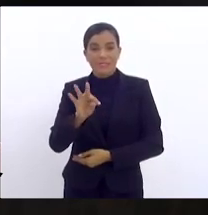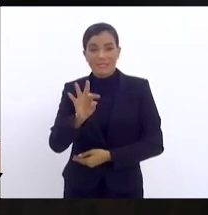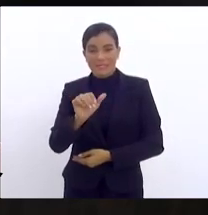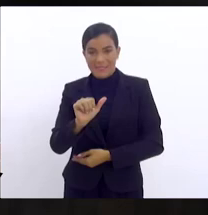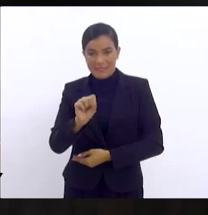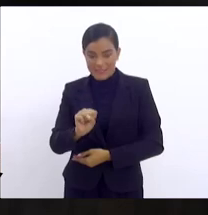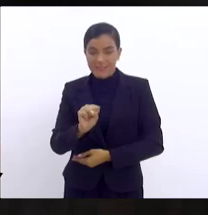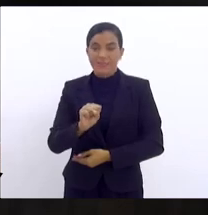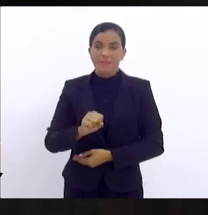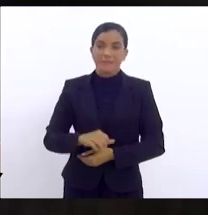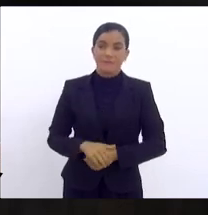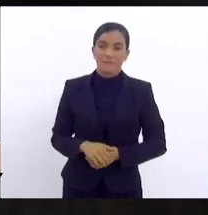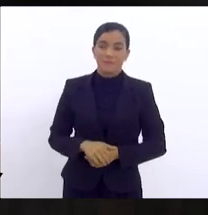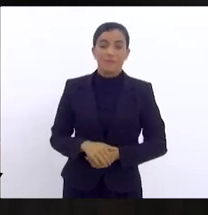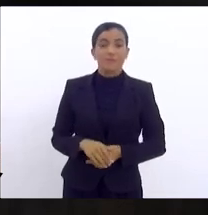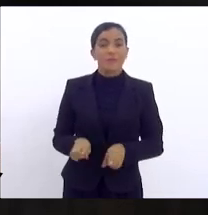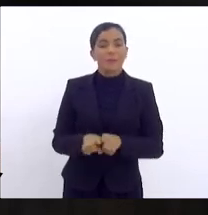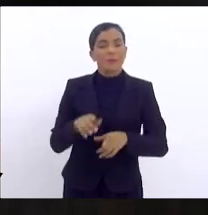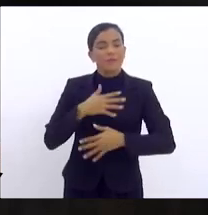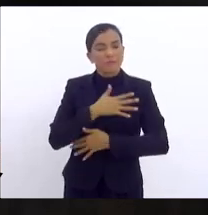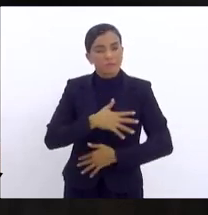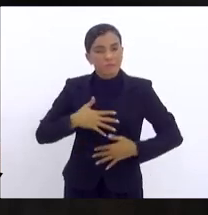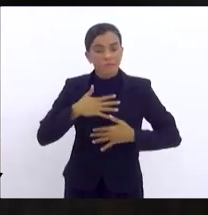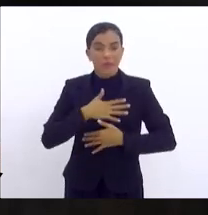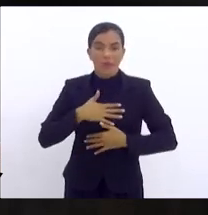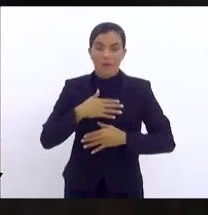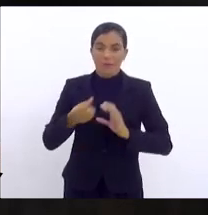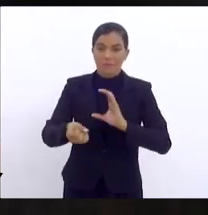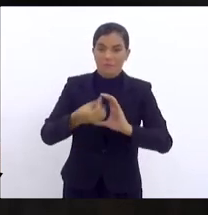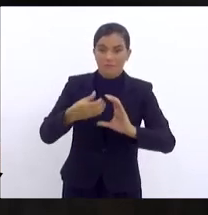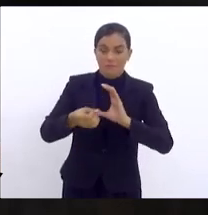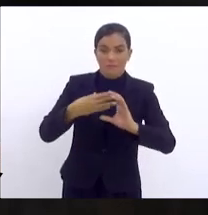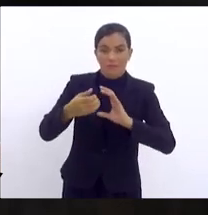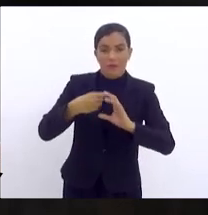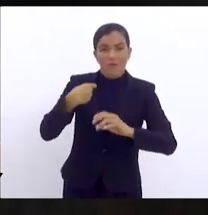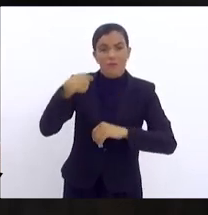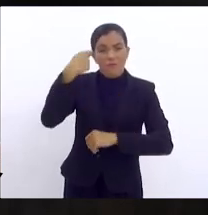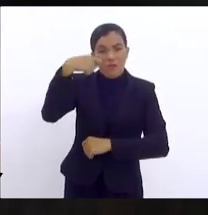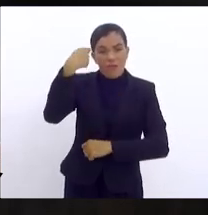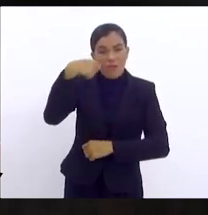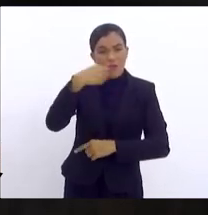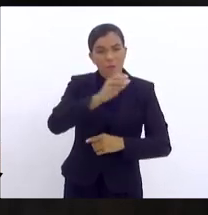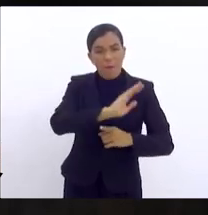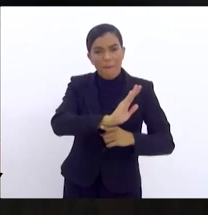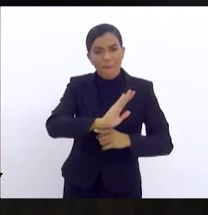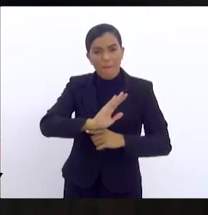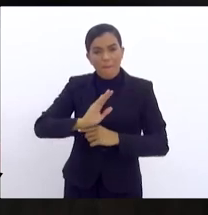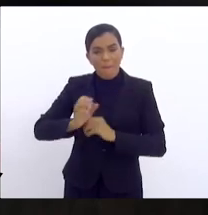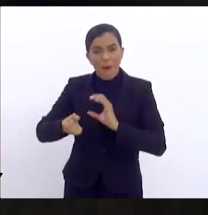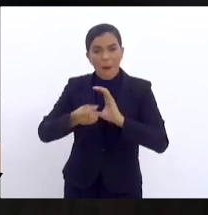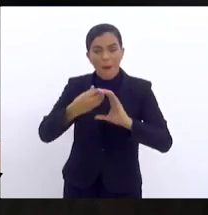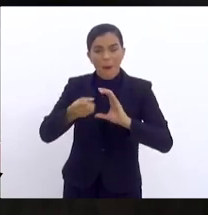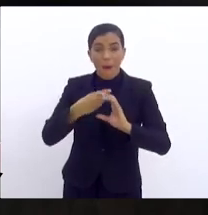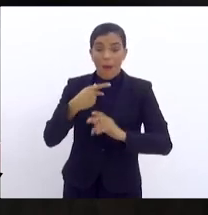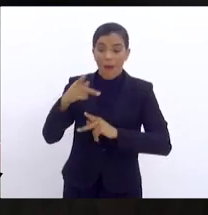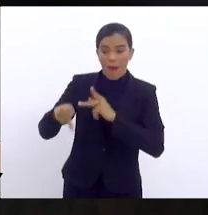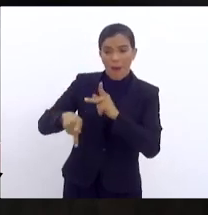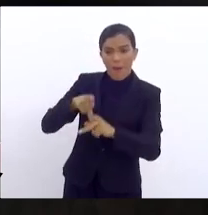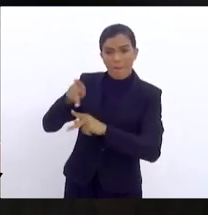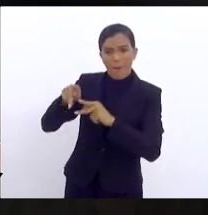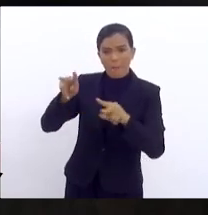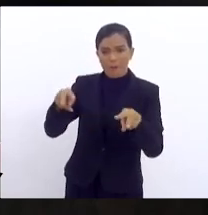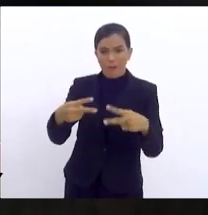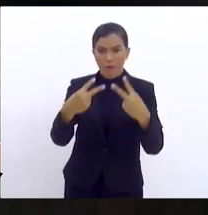a pouco mas dizer da satisfação quando eu recebi os vídeos porque uma coisa Coronel a população nos ver